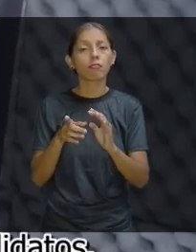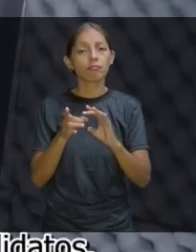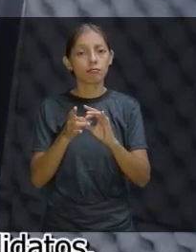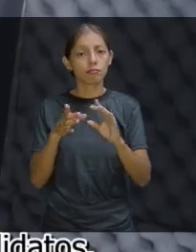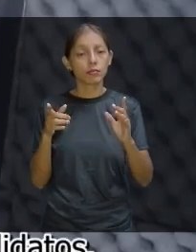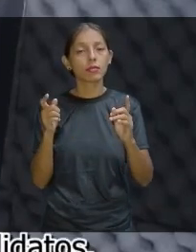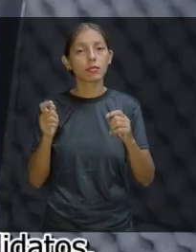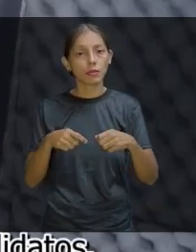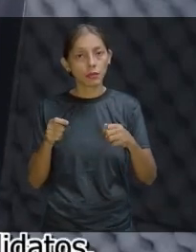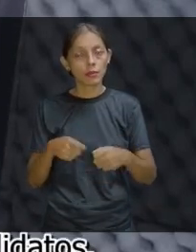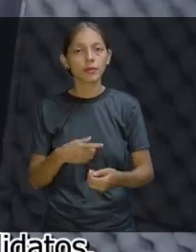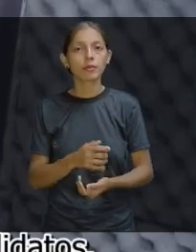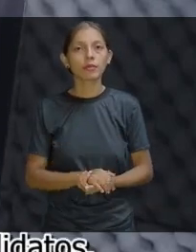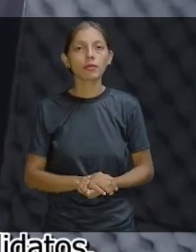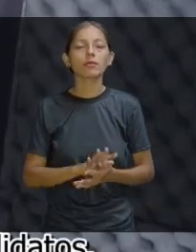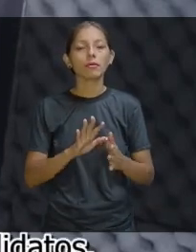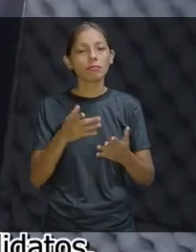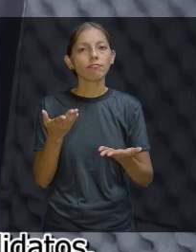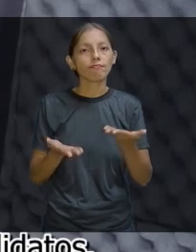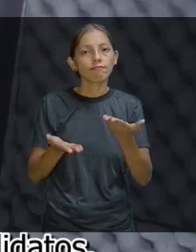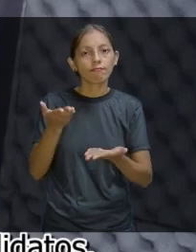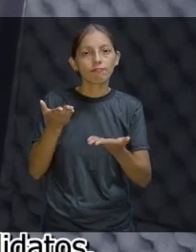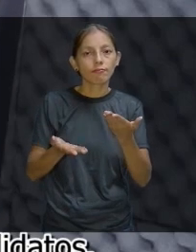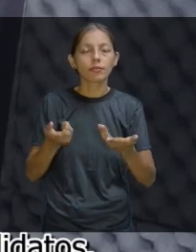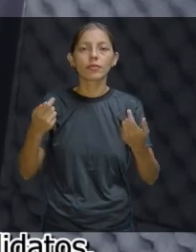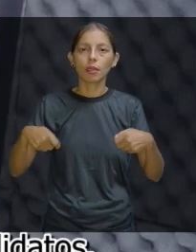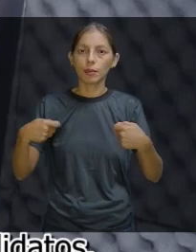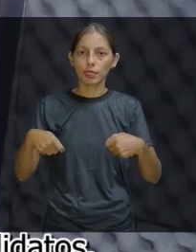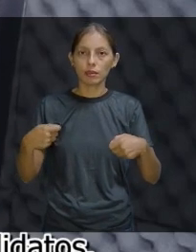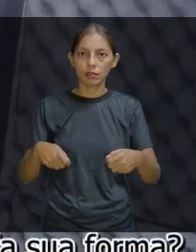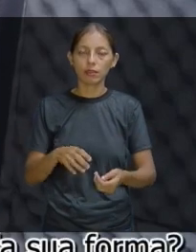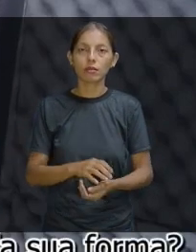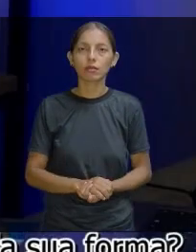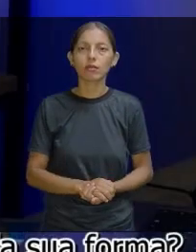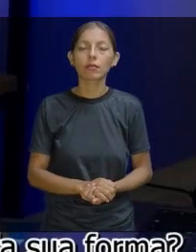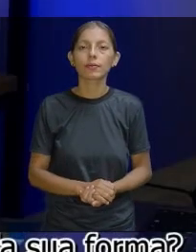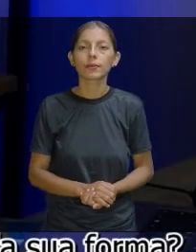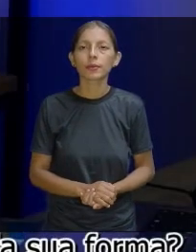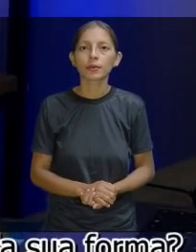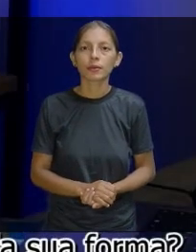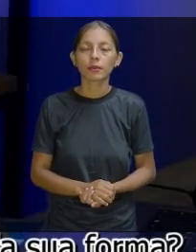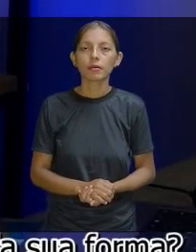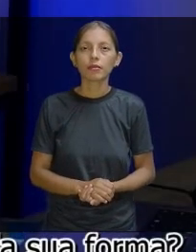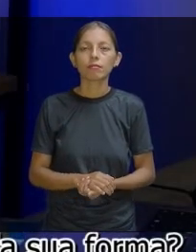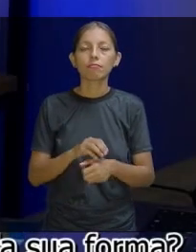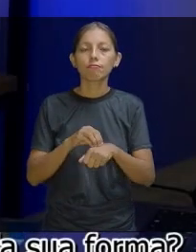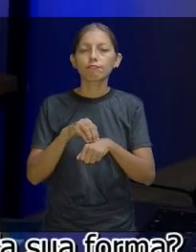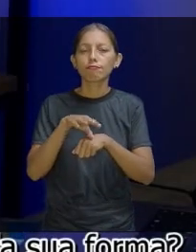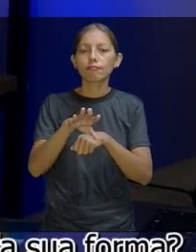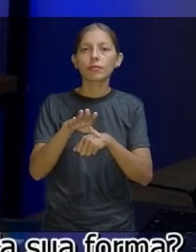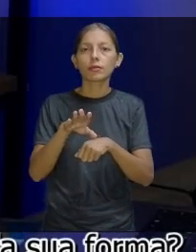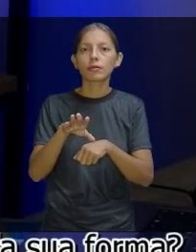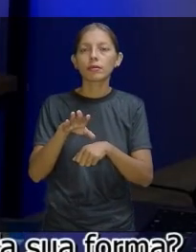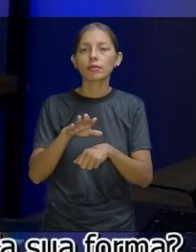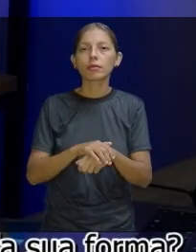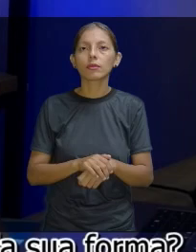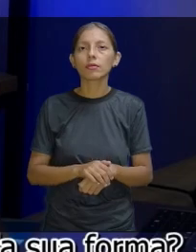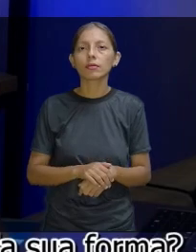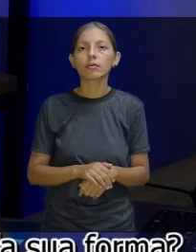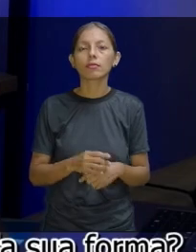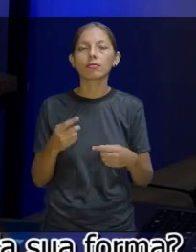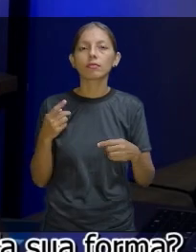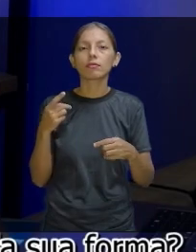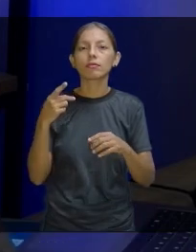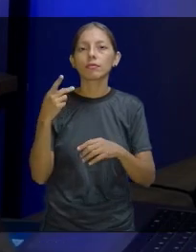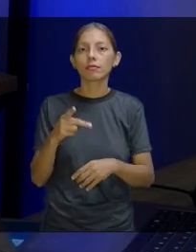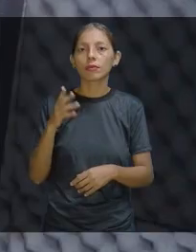forma que seja justa e equilibrada. Foco na desembargadora Vanderlei Terezinha. E essa orientação é nacional ou cada tribunal estadual faz